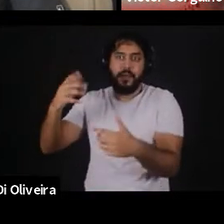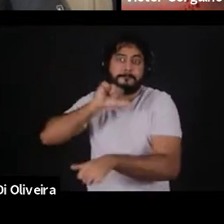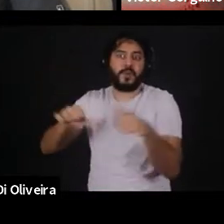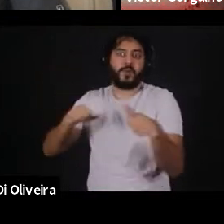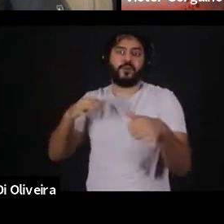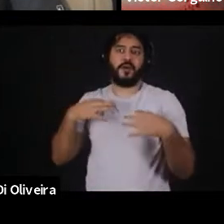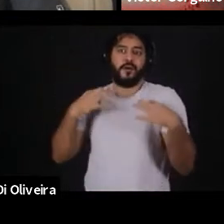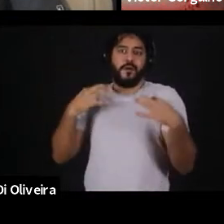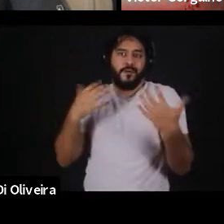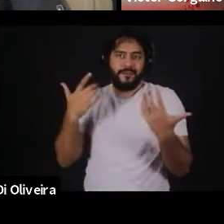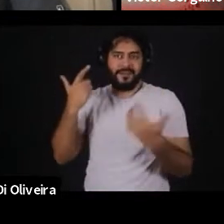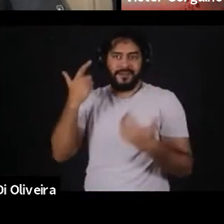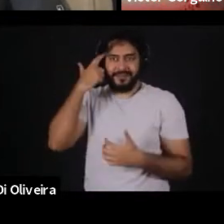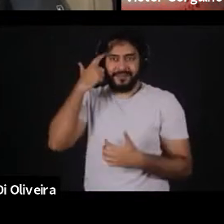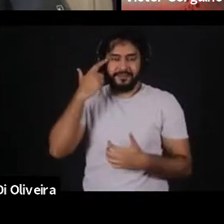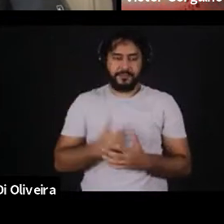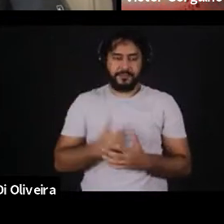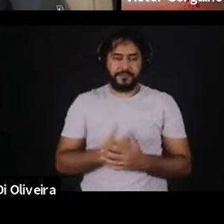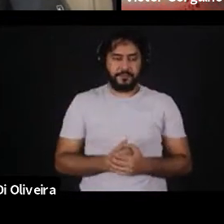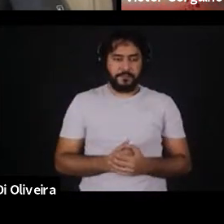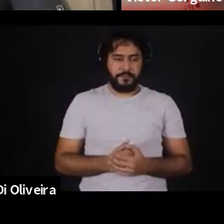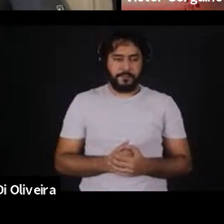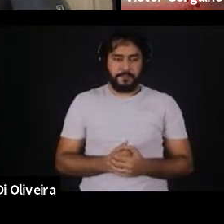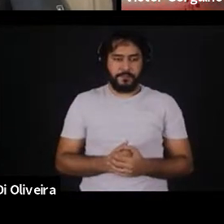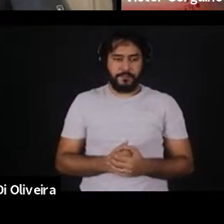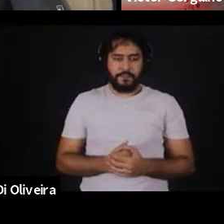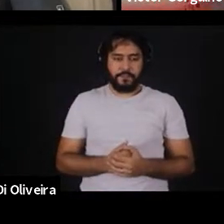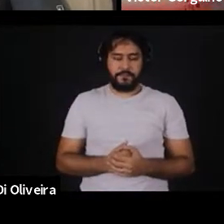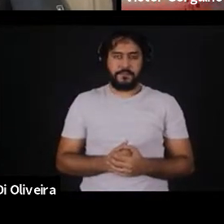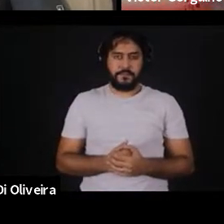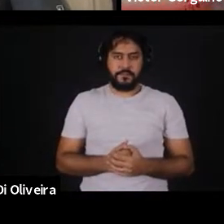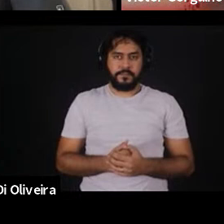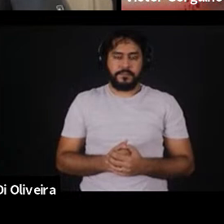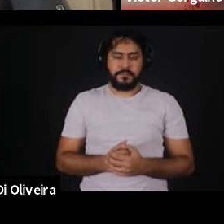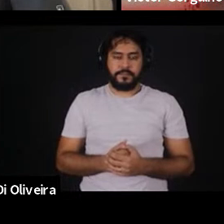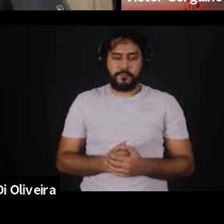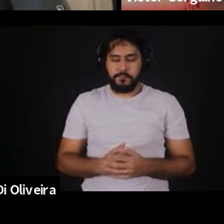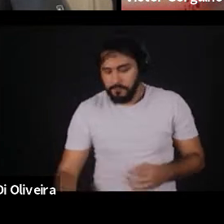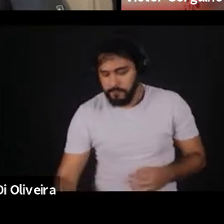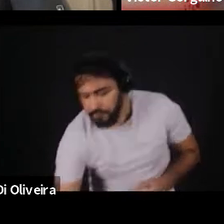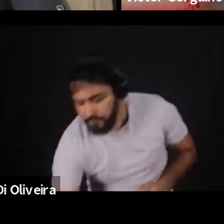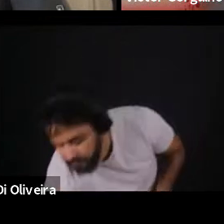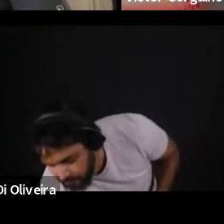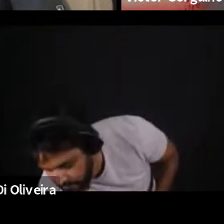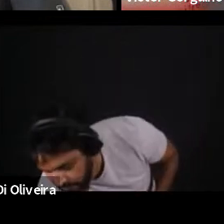coisa aconteceu. Eu acho que teve algumas também vozes,